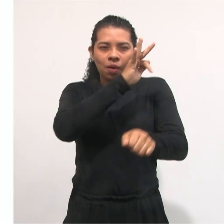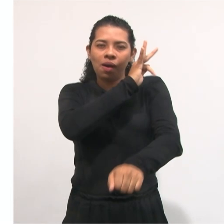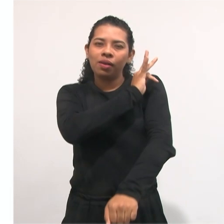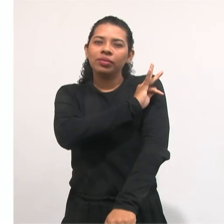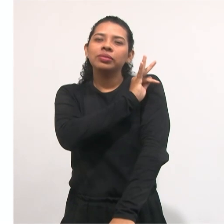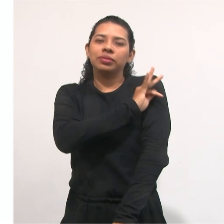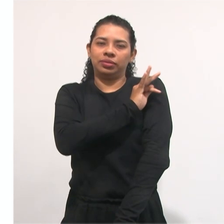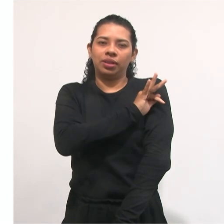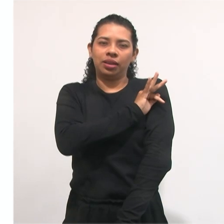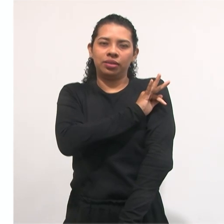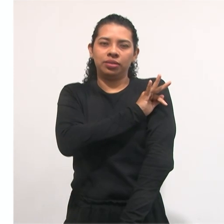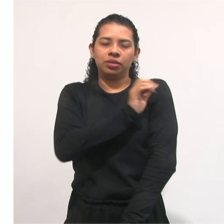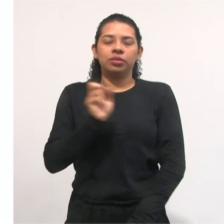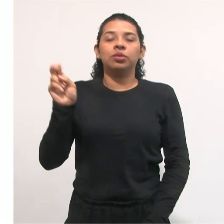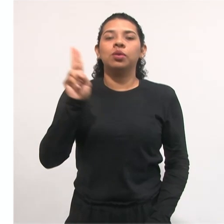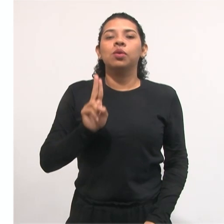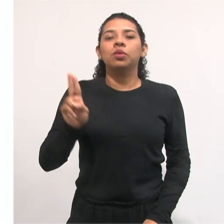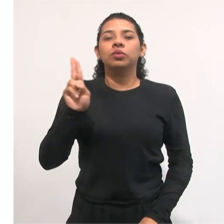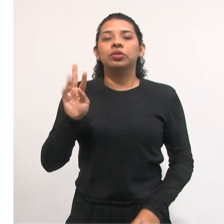utilizadas na